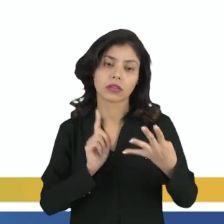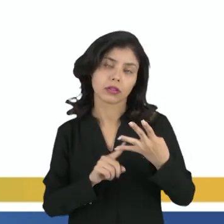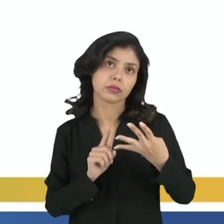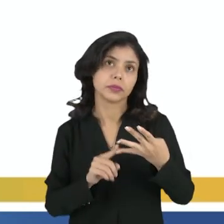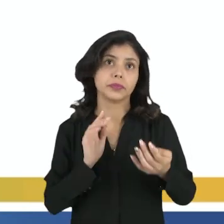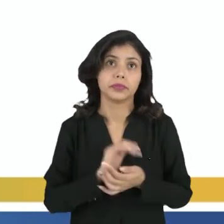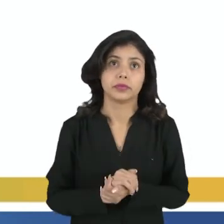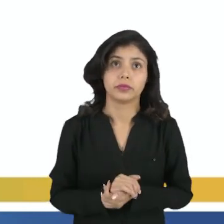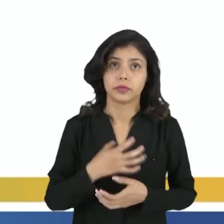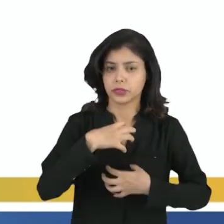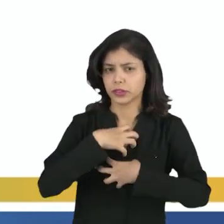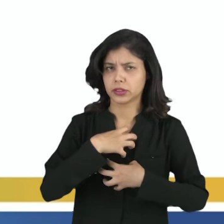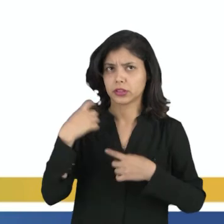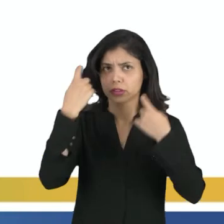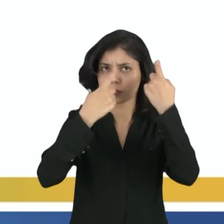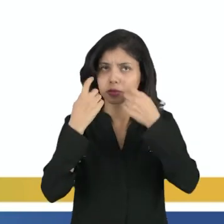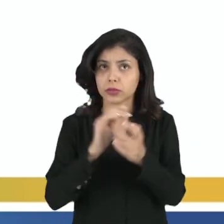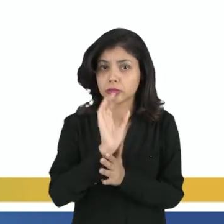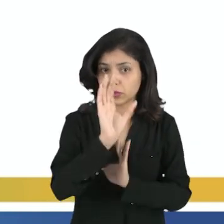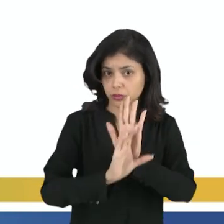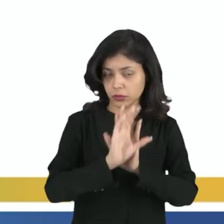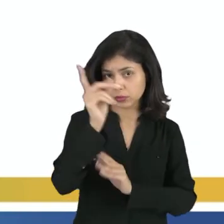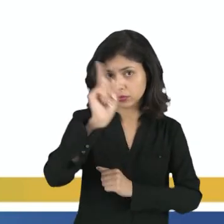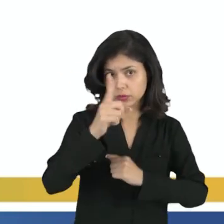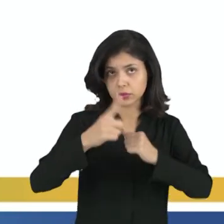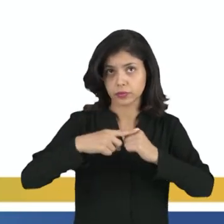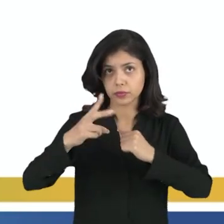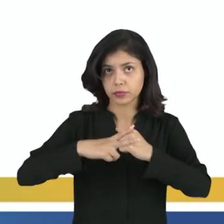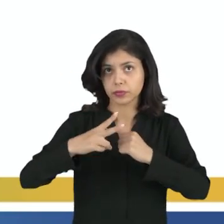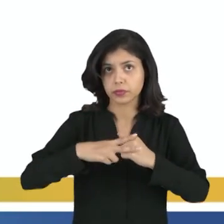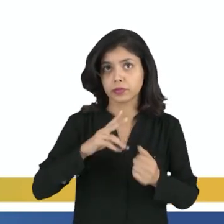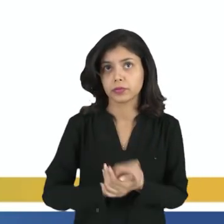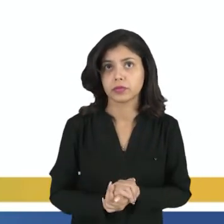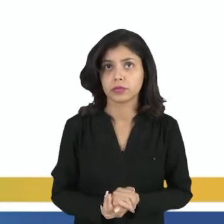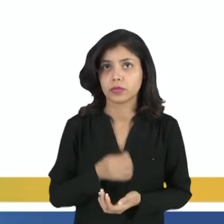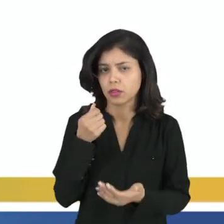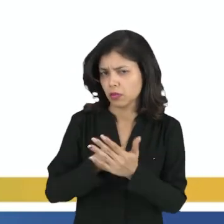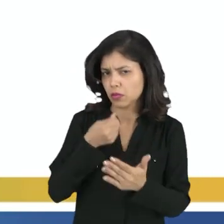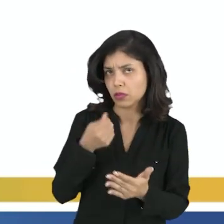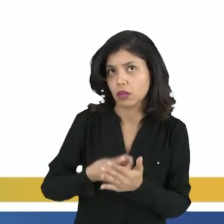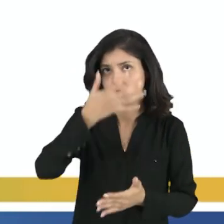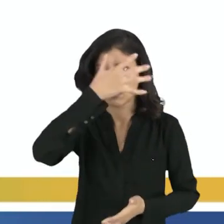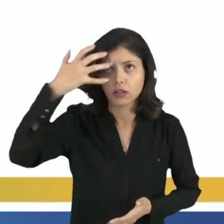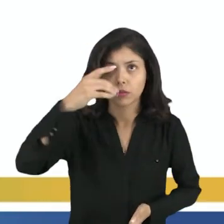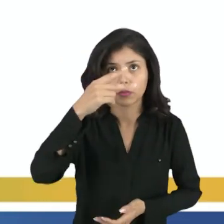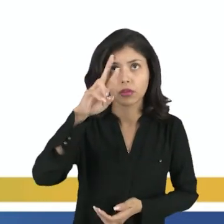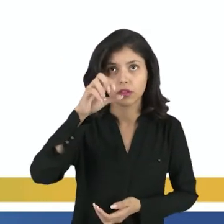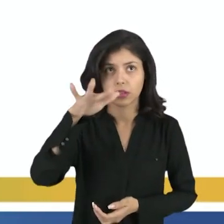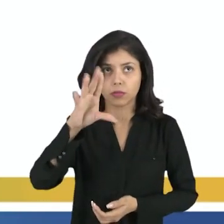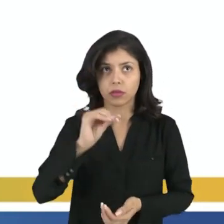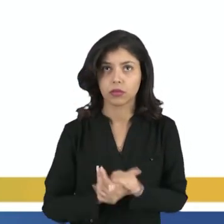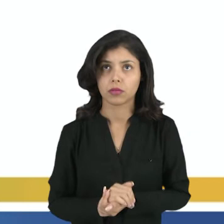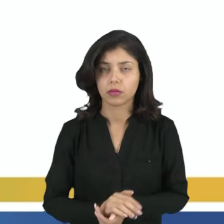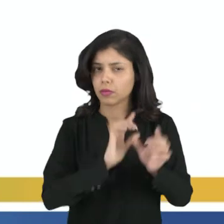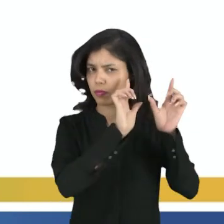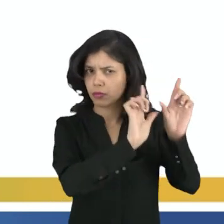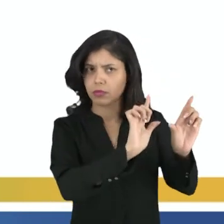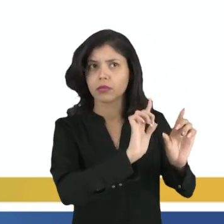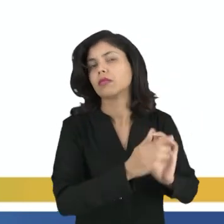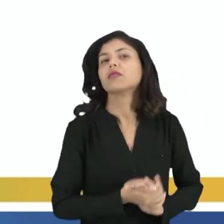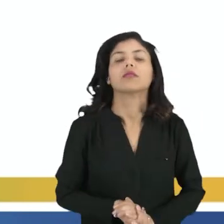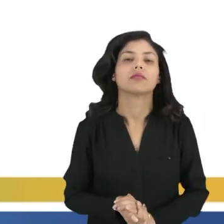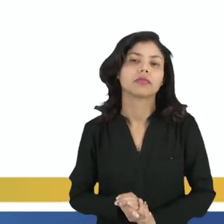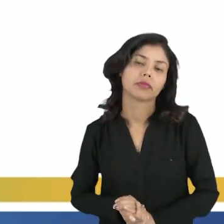aqui, o efeito de sentido expresso pelo conteúdo não verbal serve para reforçar o caráter polissêmico da